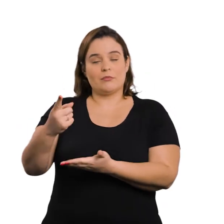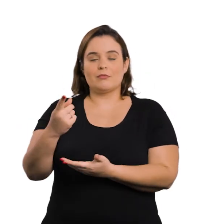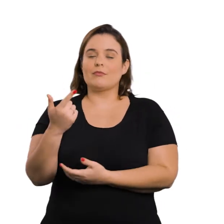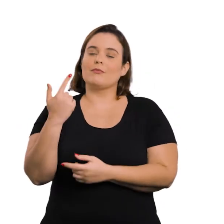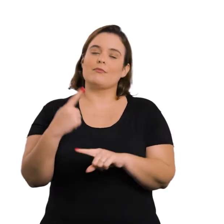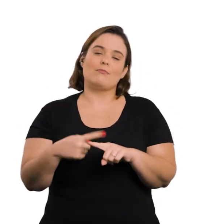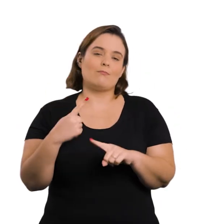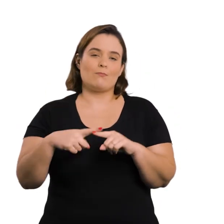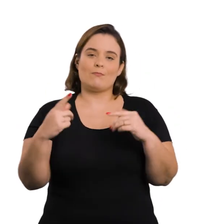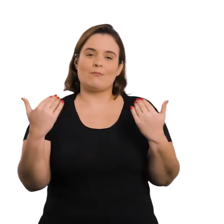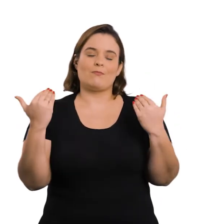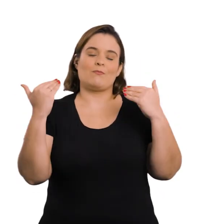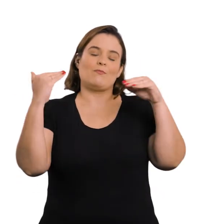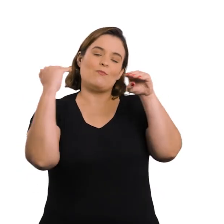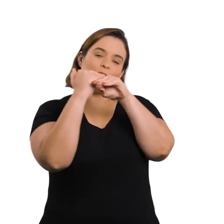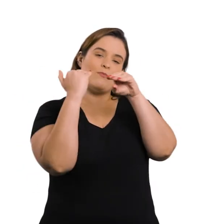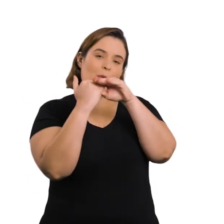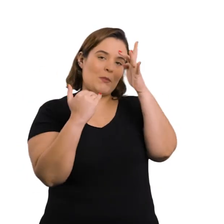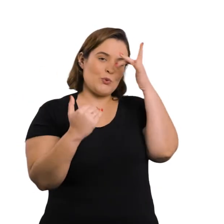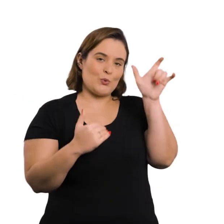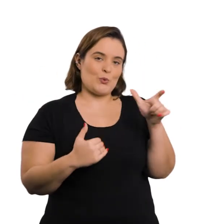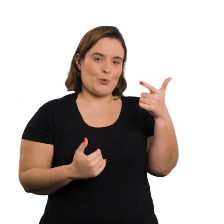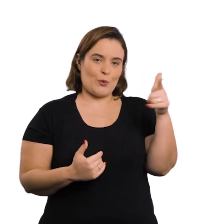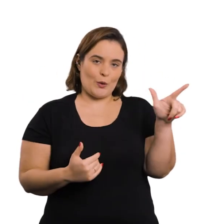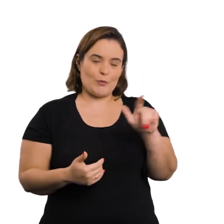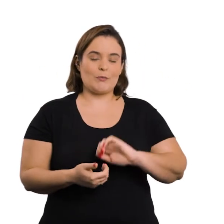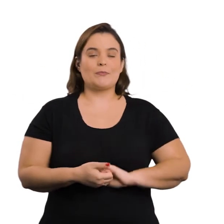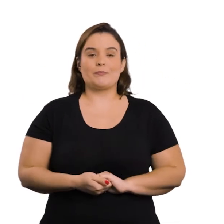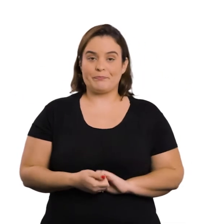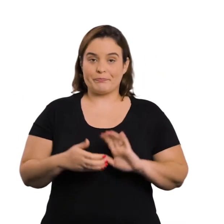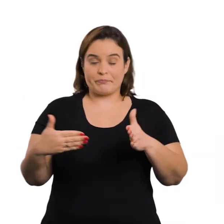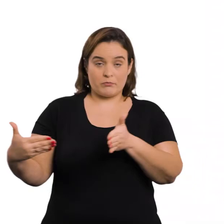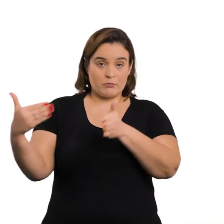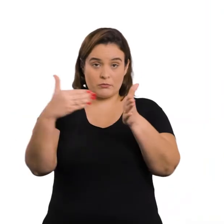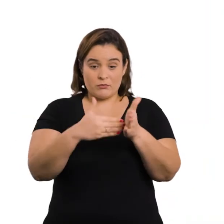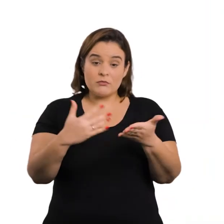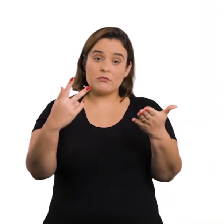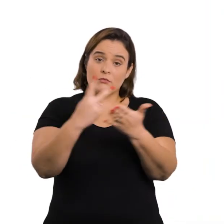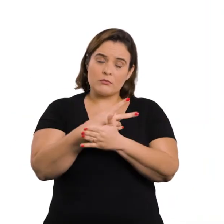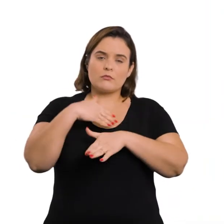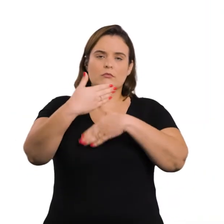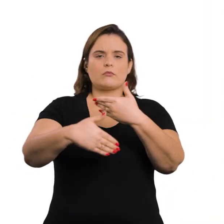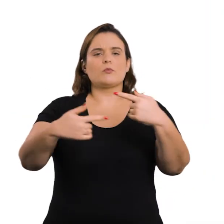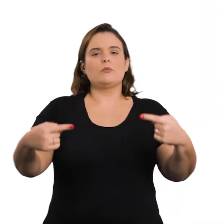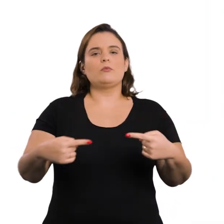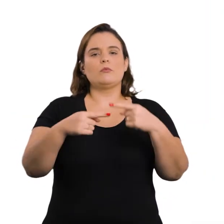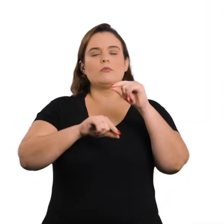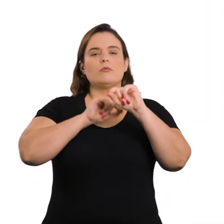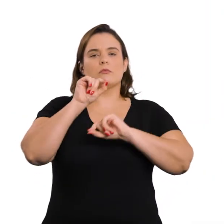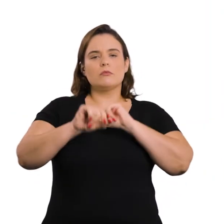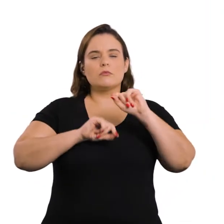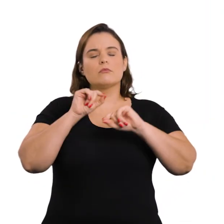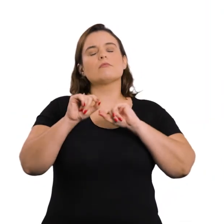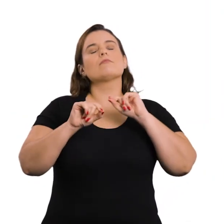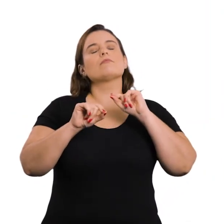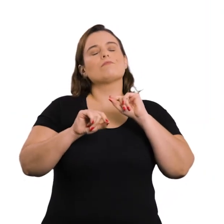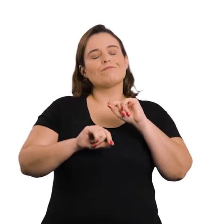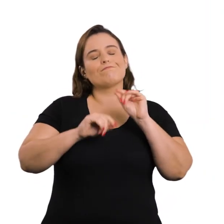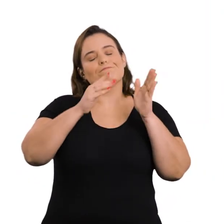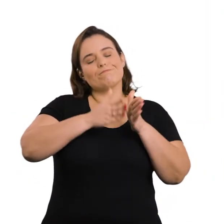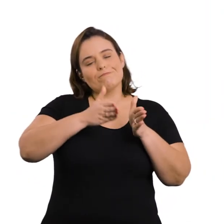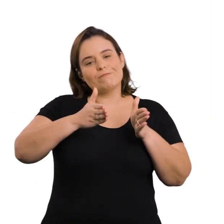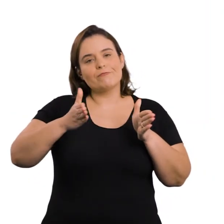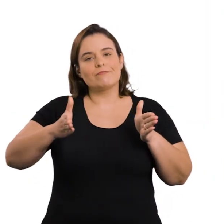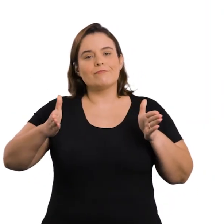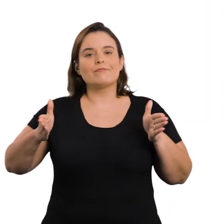não tendo as mesmas condições que os demais profissionais. Muitas das barreiras enfrentadas nestes processos estão ligadas aos desenhos